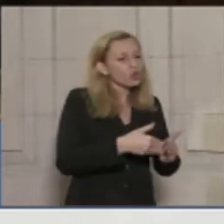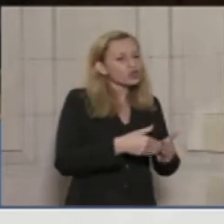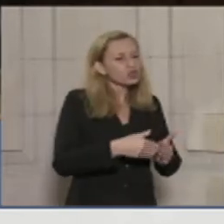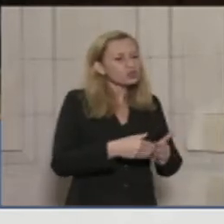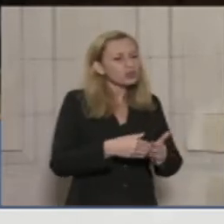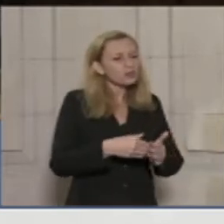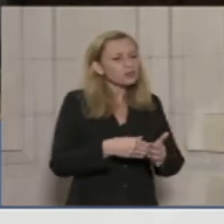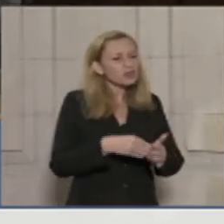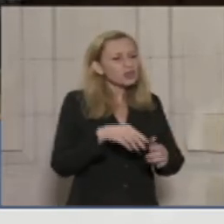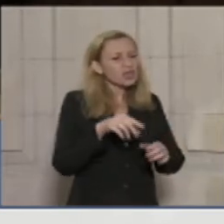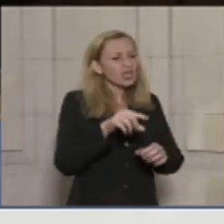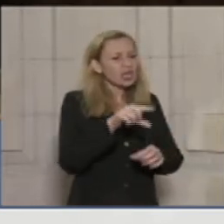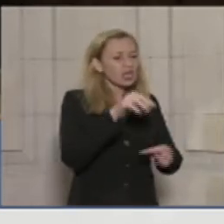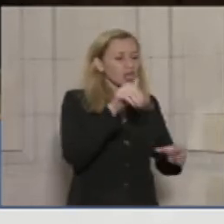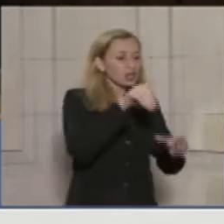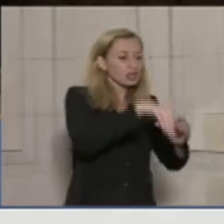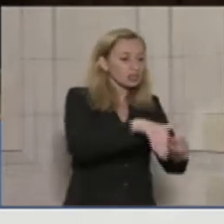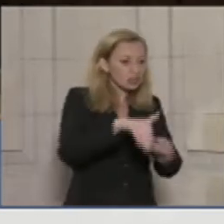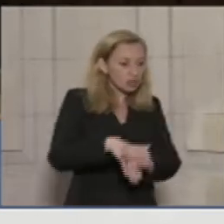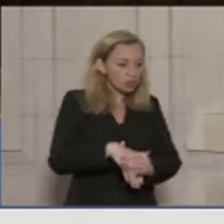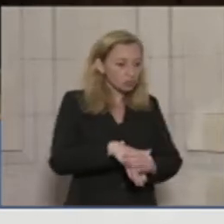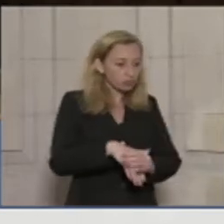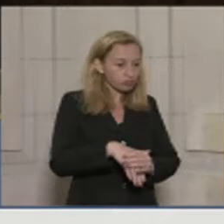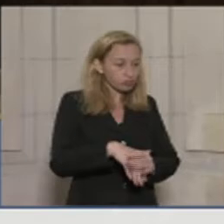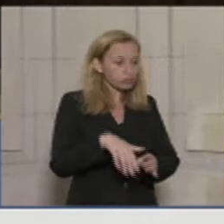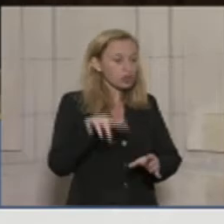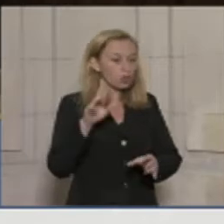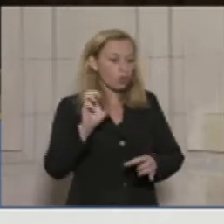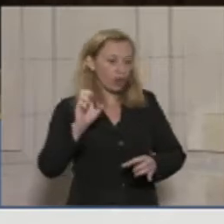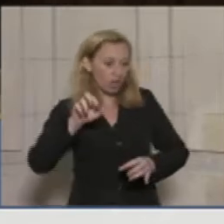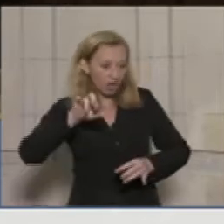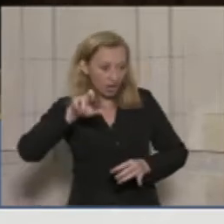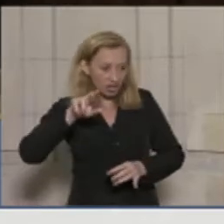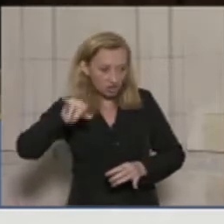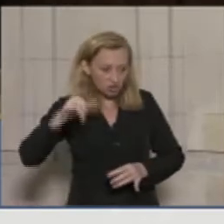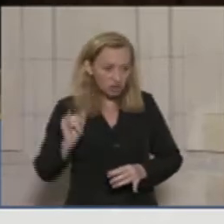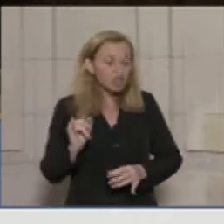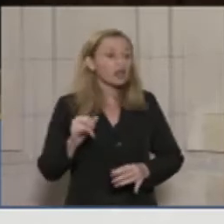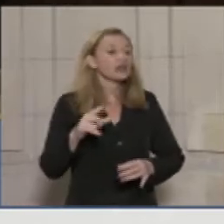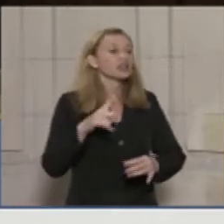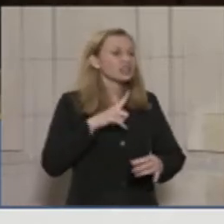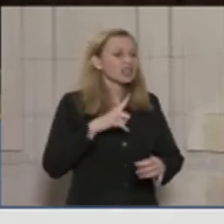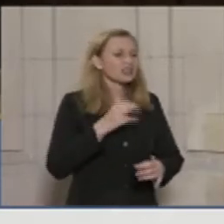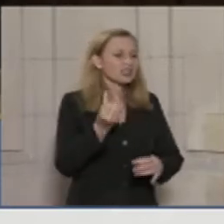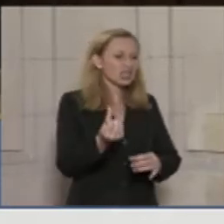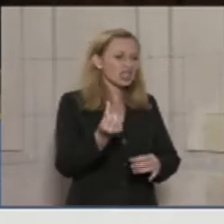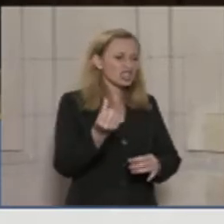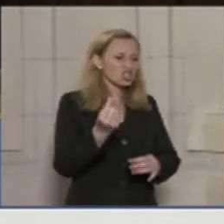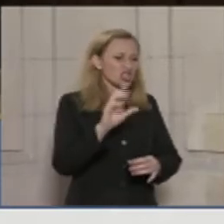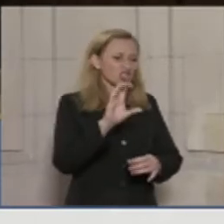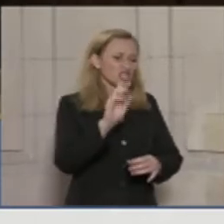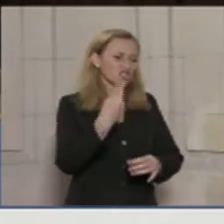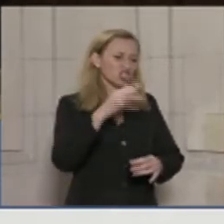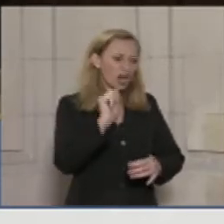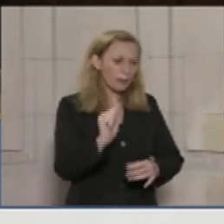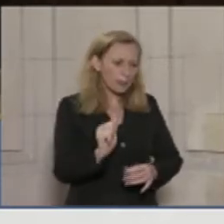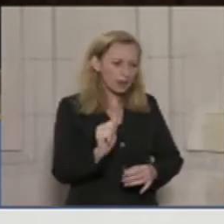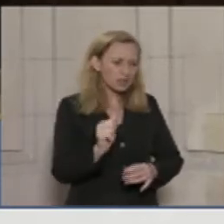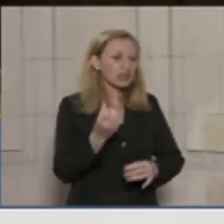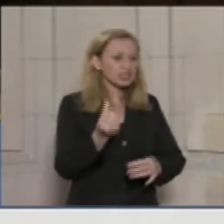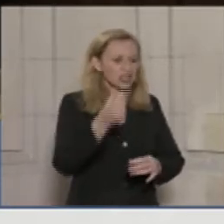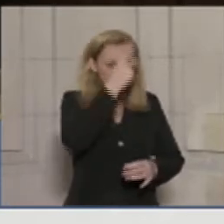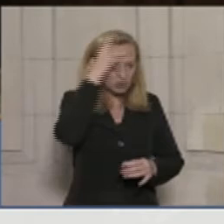6 chapas. Enfim, portanto, não acho razoável, não acho necessário. As universidades passaram por um